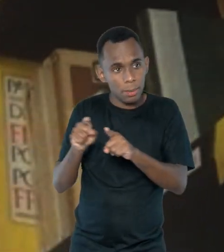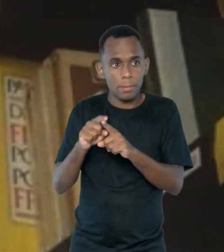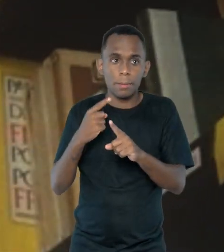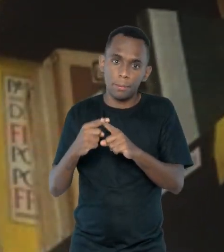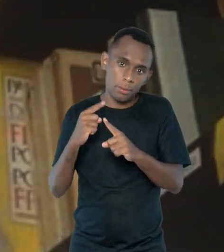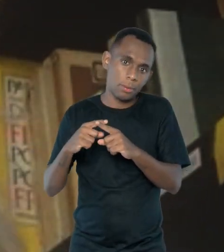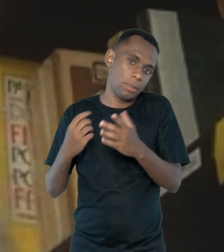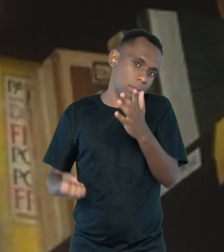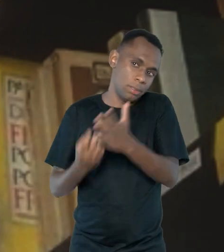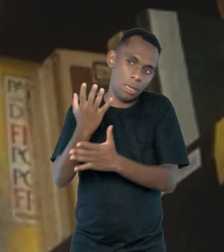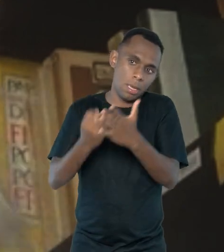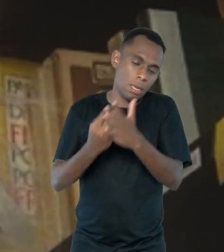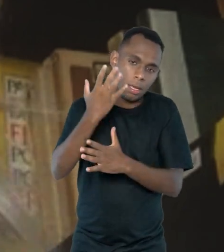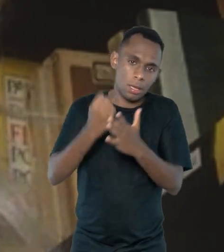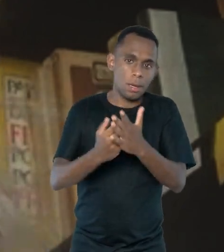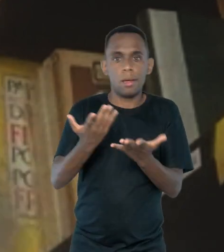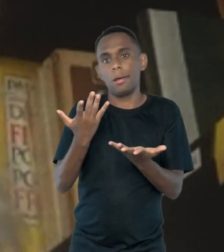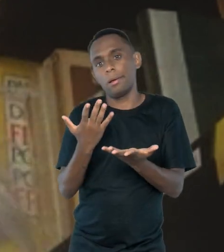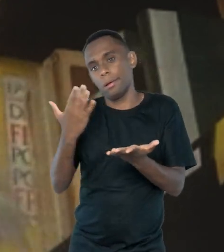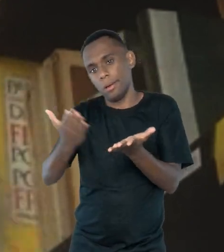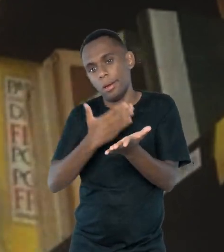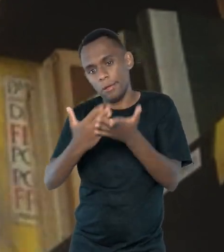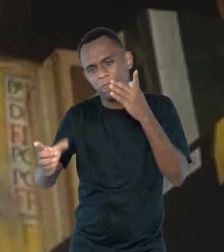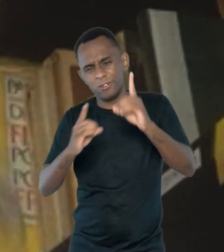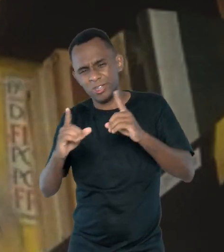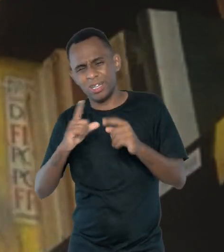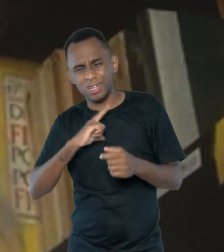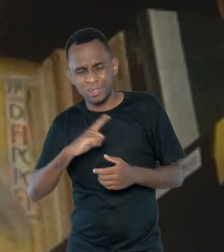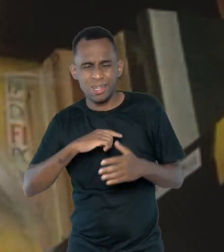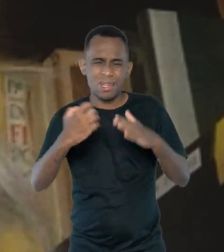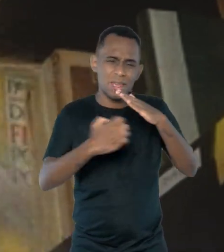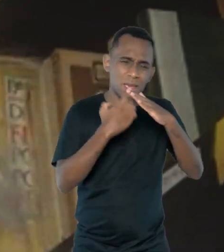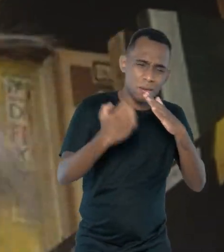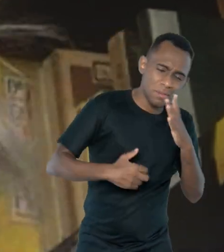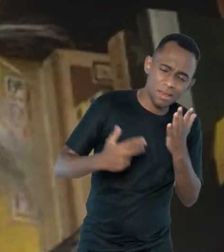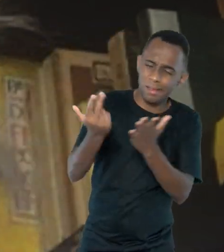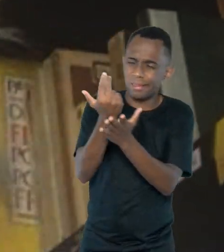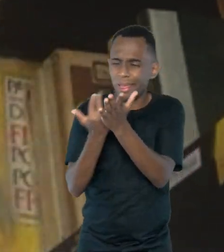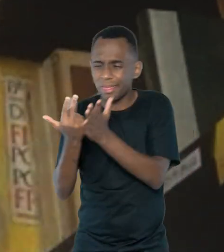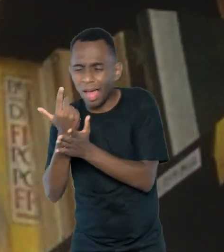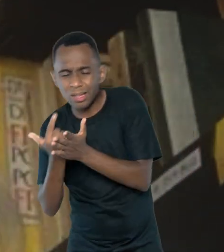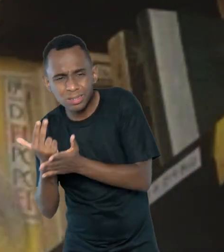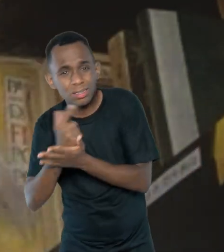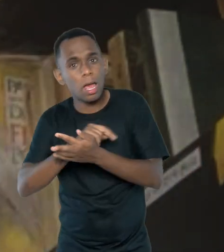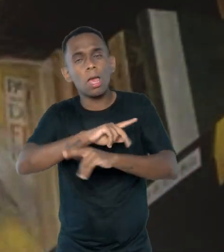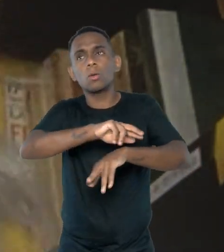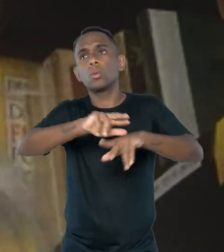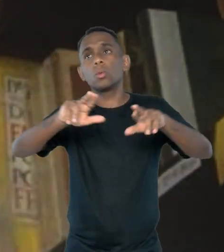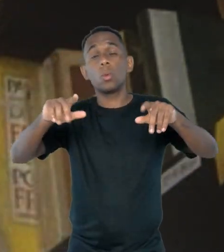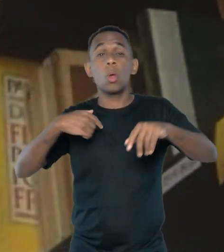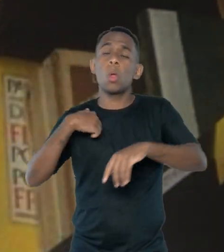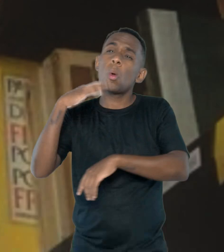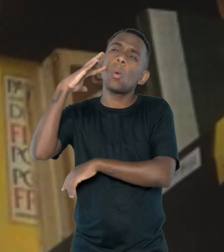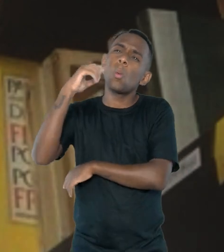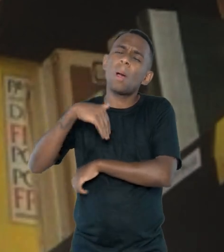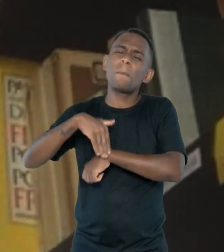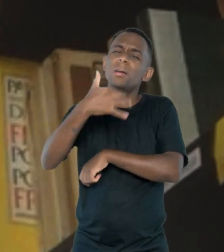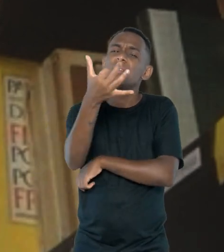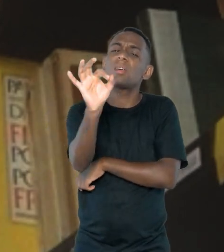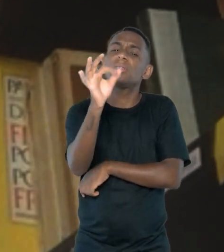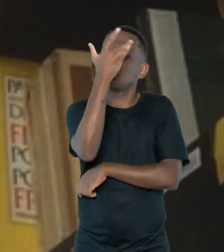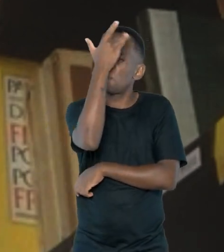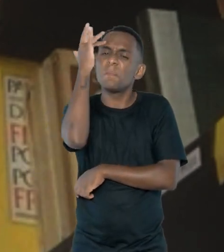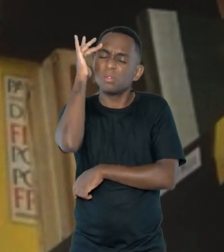para a produção de um livro didático ela é imensa. Tem editores, tem ilustradores, mas eu tenho a impressão que mais de 60 pessoas